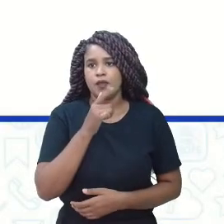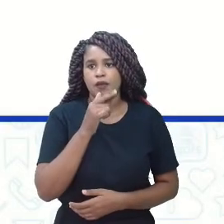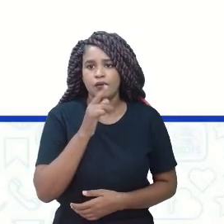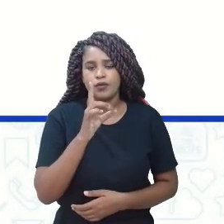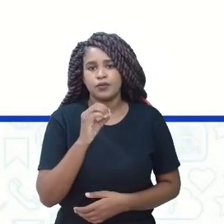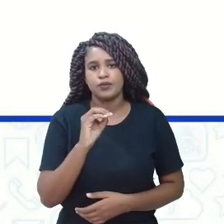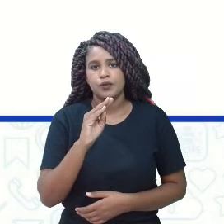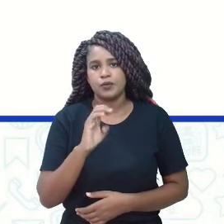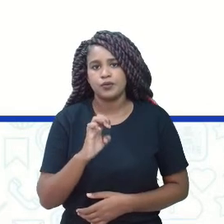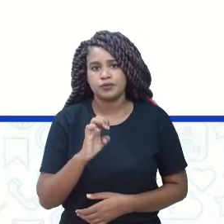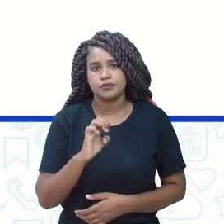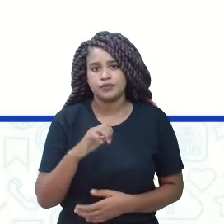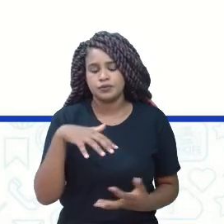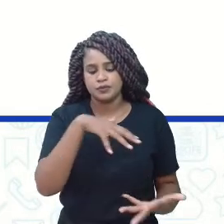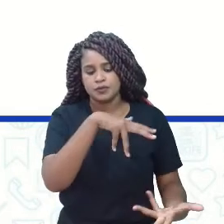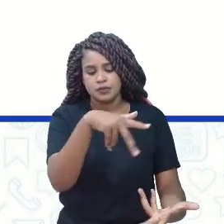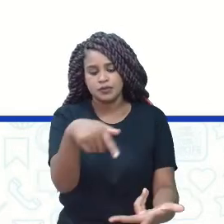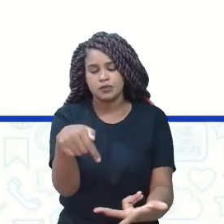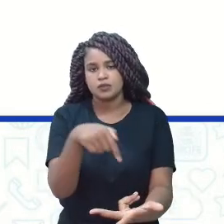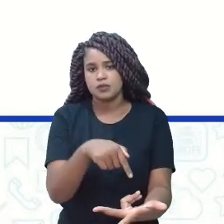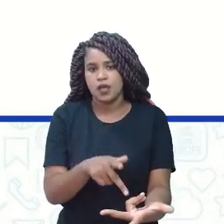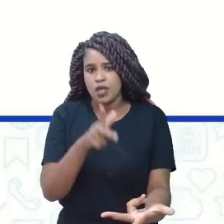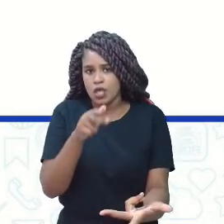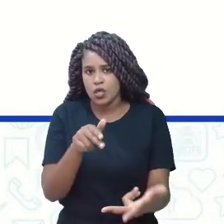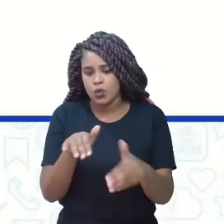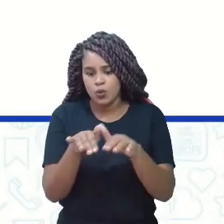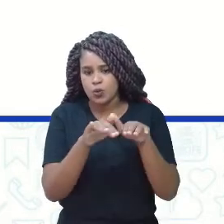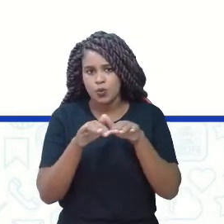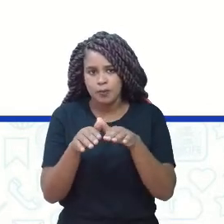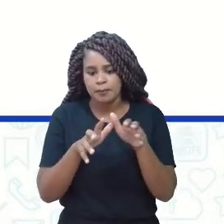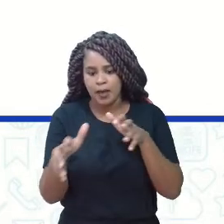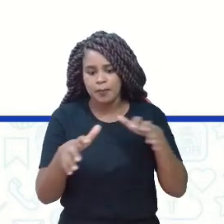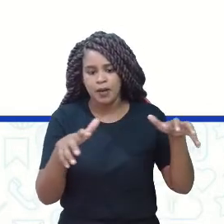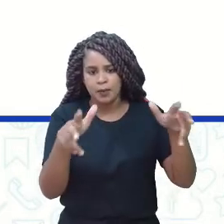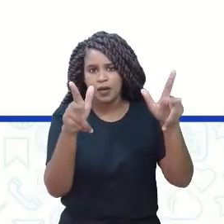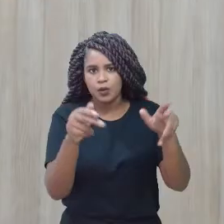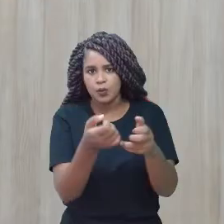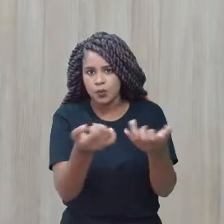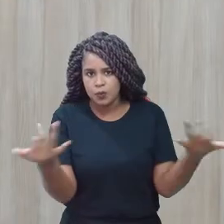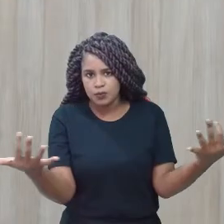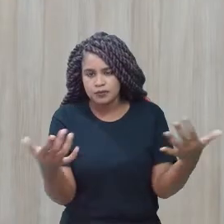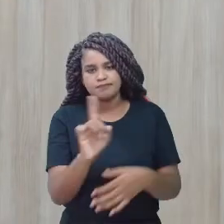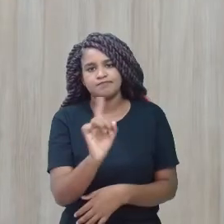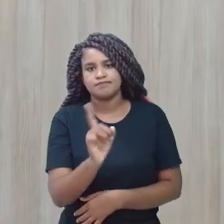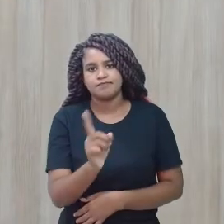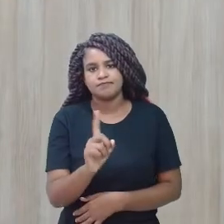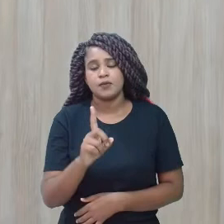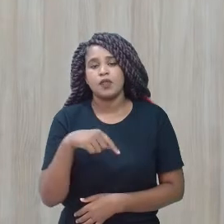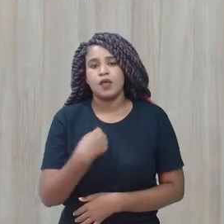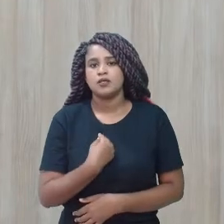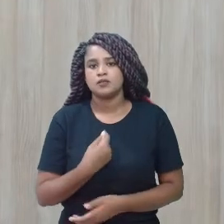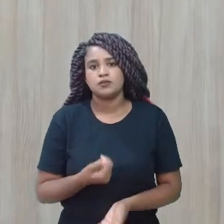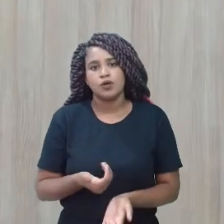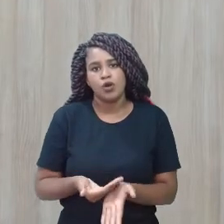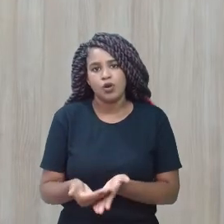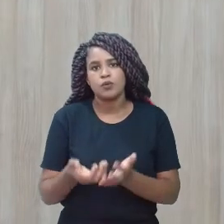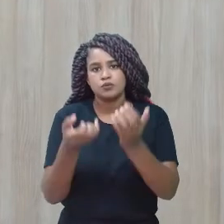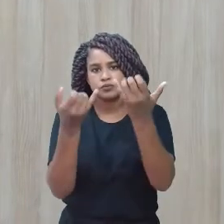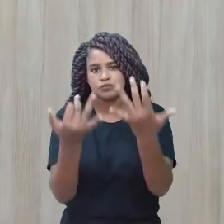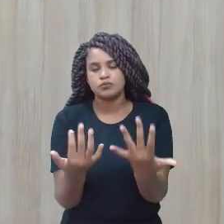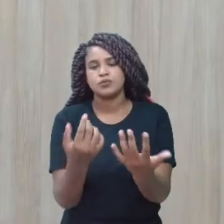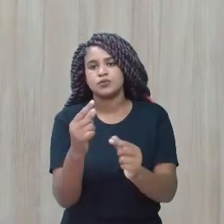né, não se apresenta distribuída uniformemente, né? A gente estava falando isso no início da aula e aí a